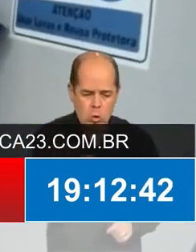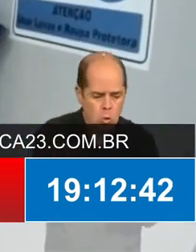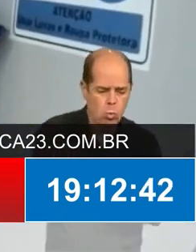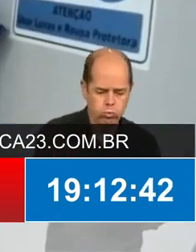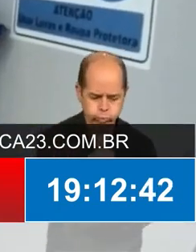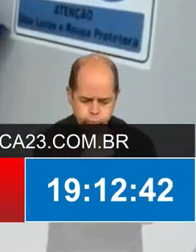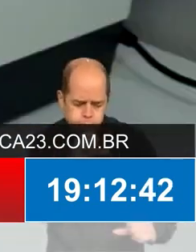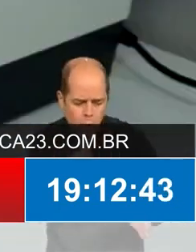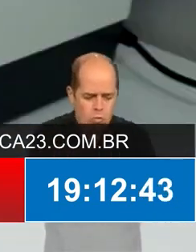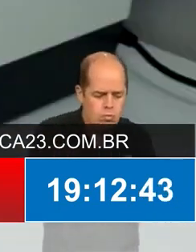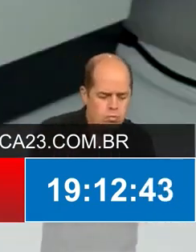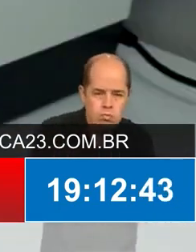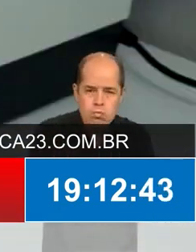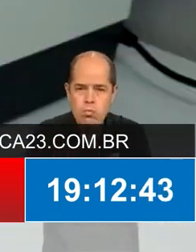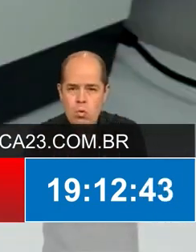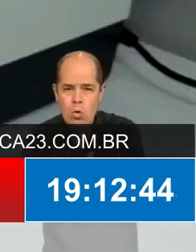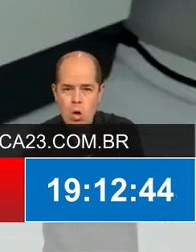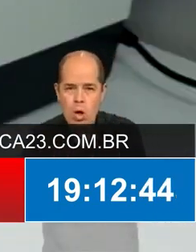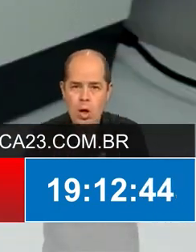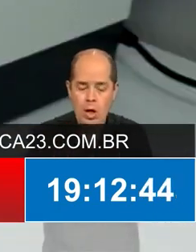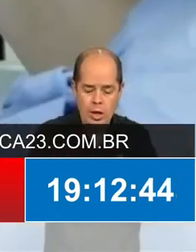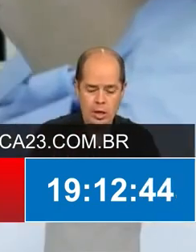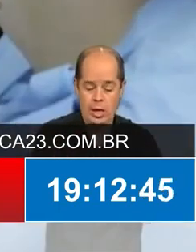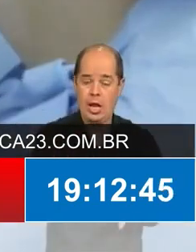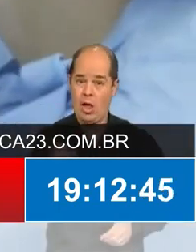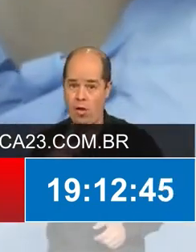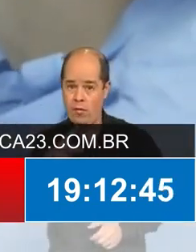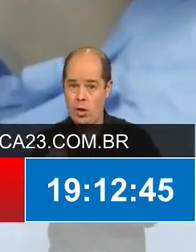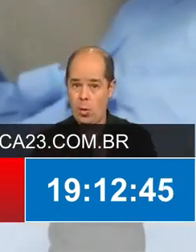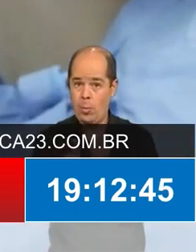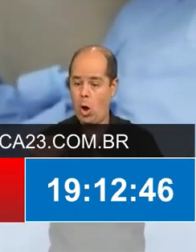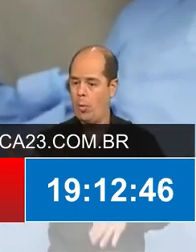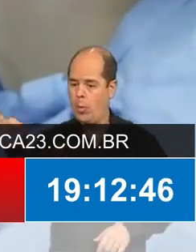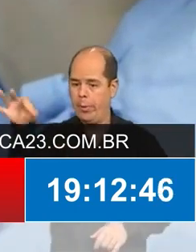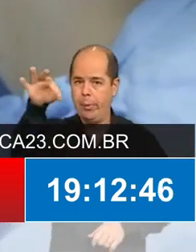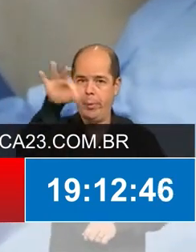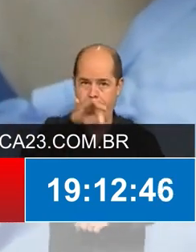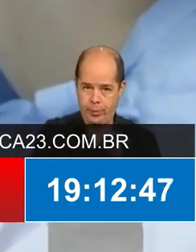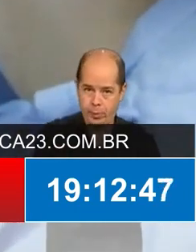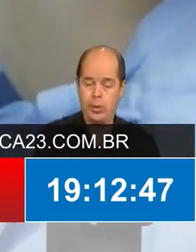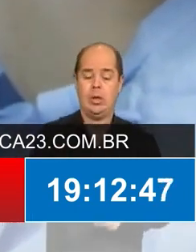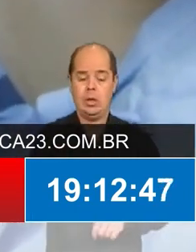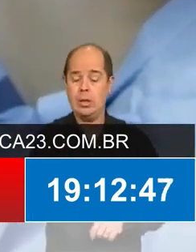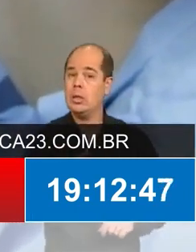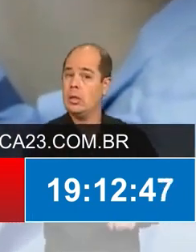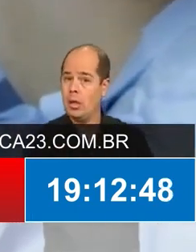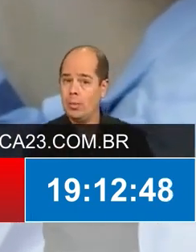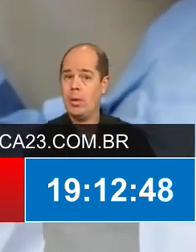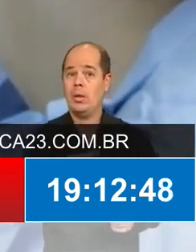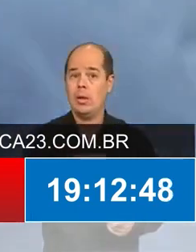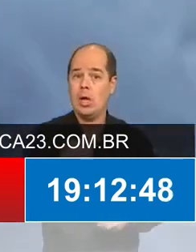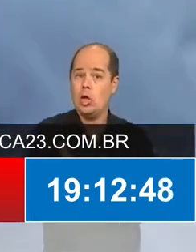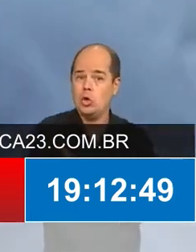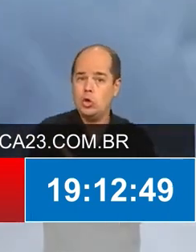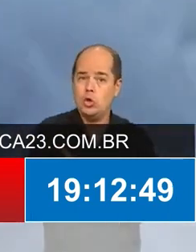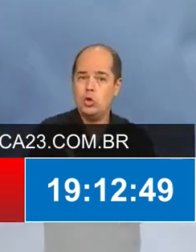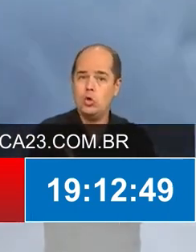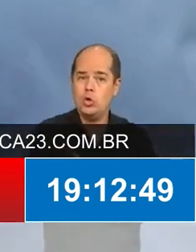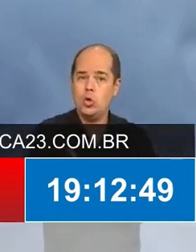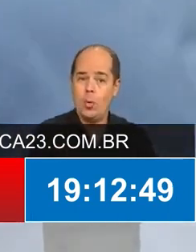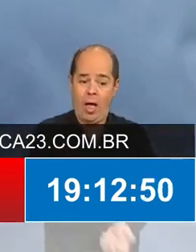vírus transmitidos por mosquitos e estuda incorporar ao SUS a vacina contra a dengue. Além disso, prometeu